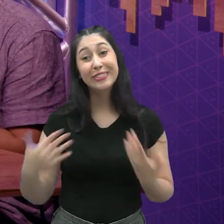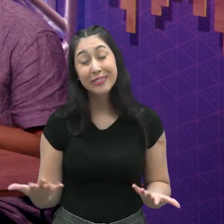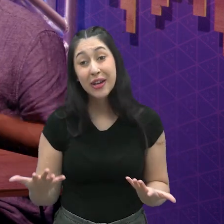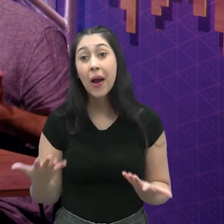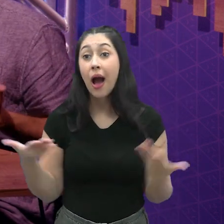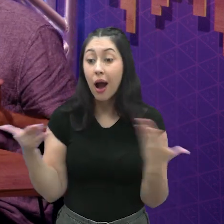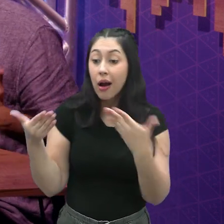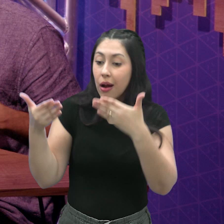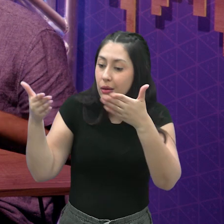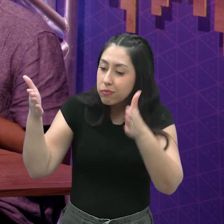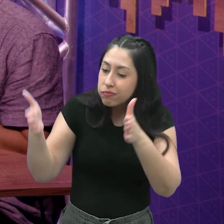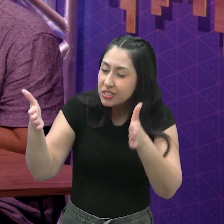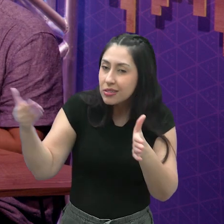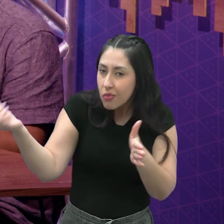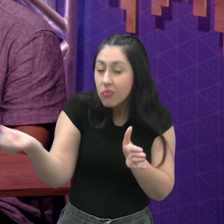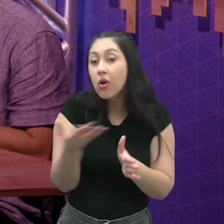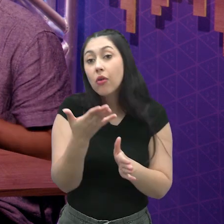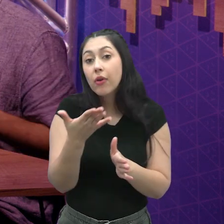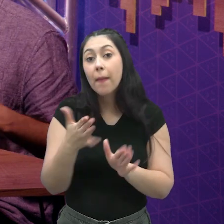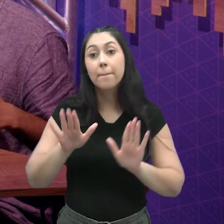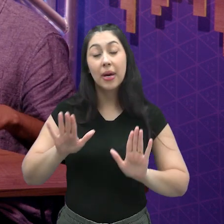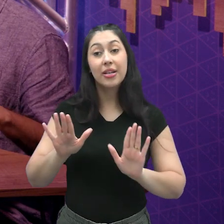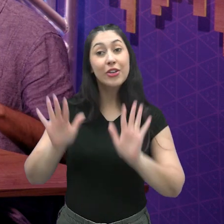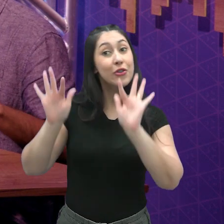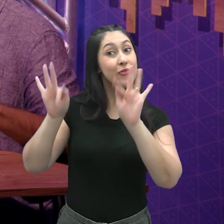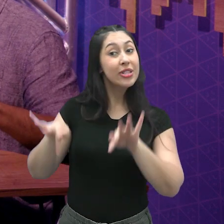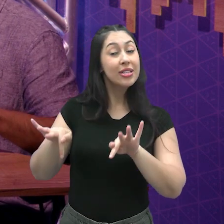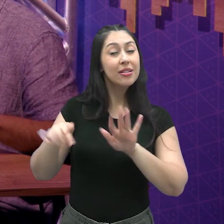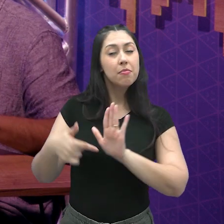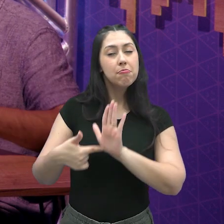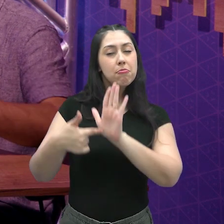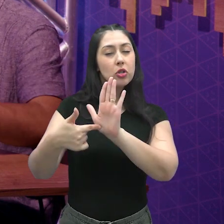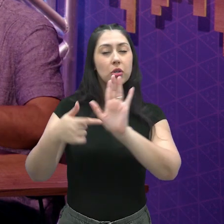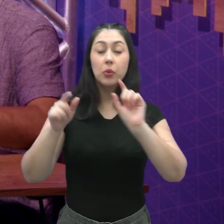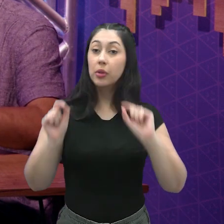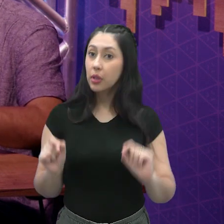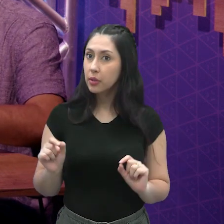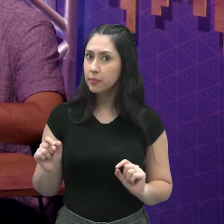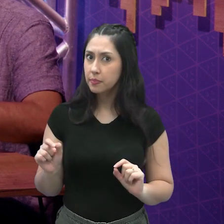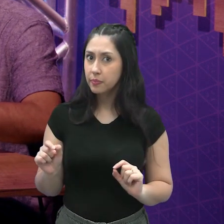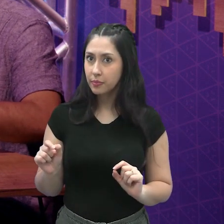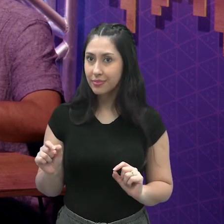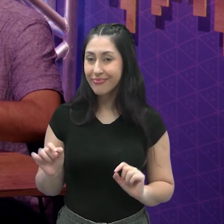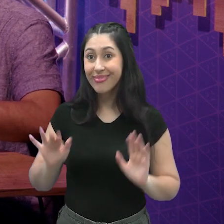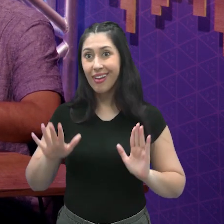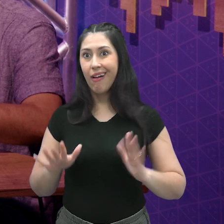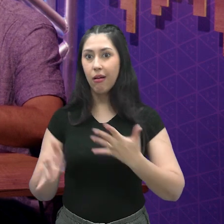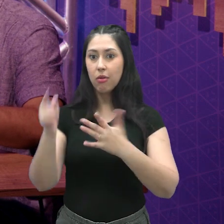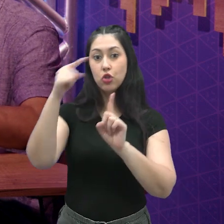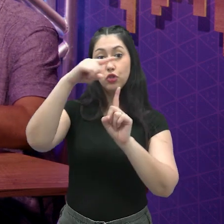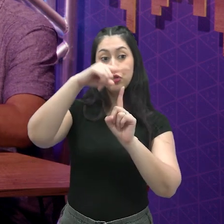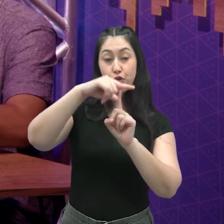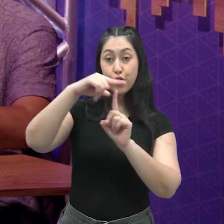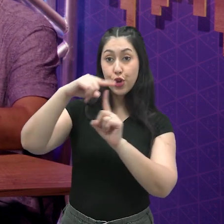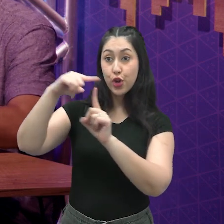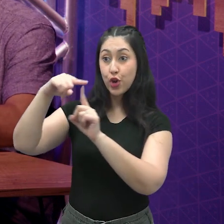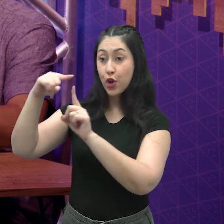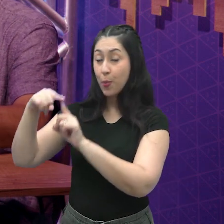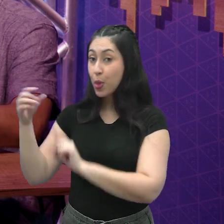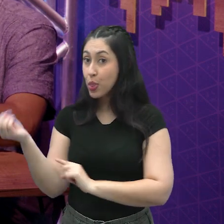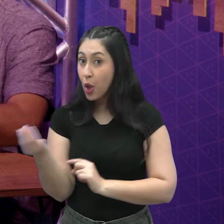a gente está nessa fase agora, né? E a gente encerra o programa falando que nenhum desses